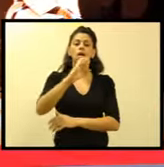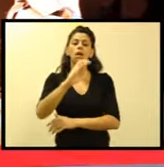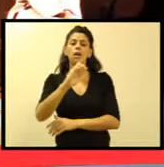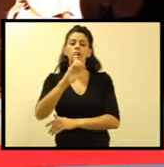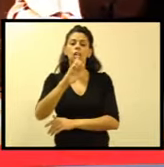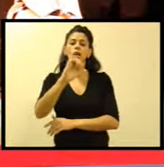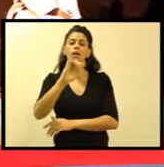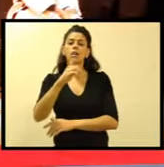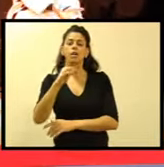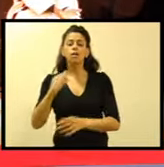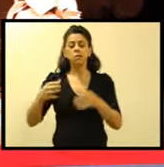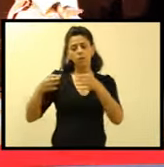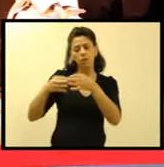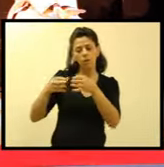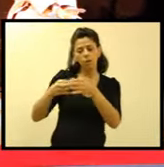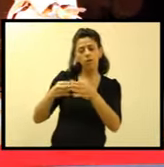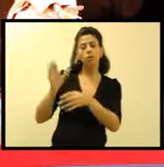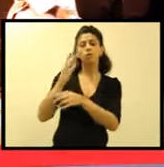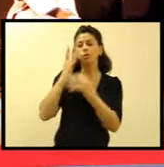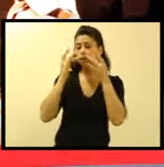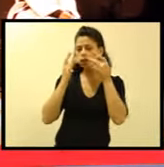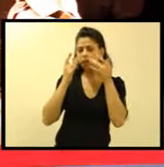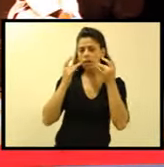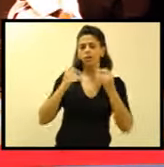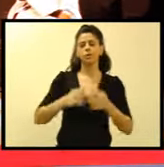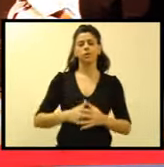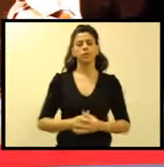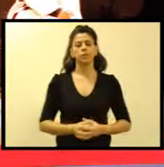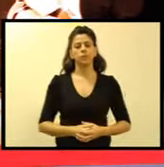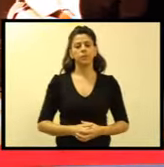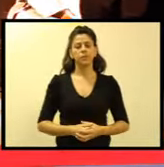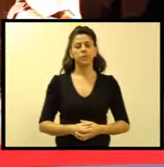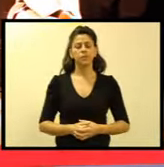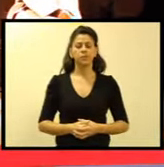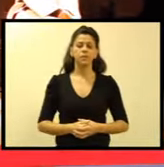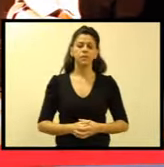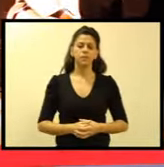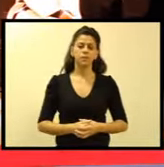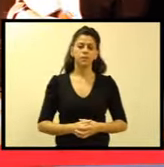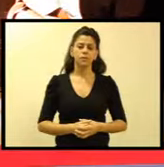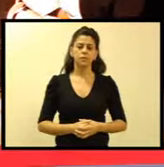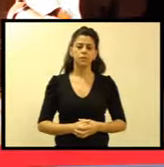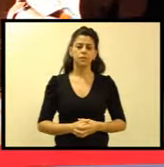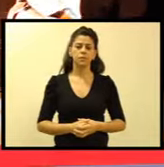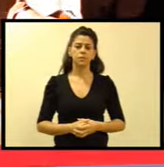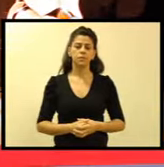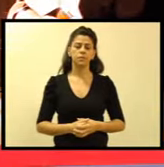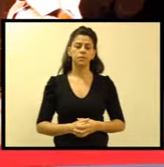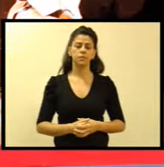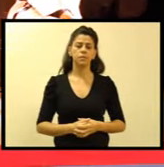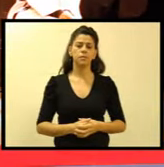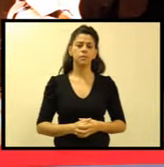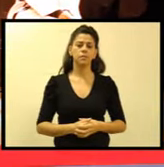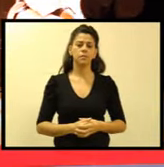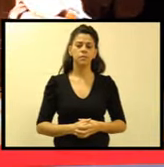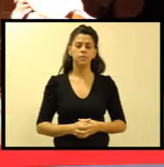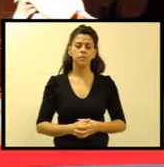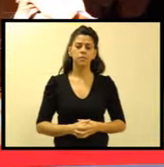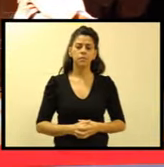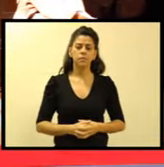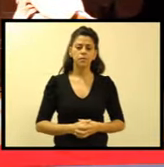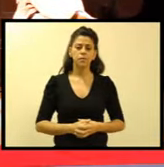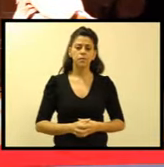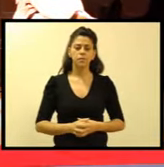Grupo Galpão. Dizem que aqui é Europa. Em São Petersburgo, chegou a fazer 200 graus abaixo de